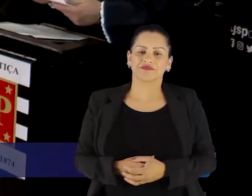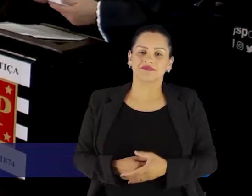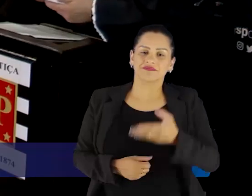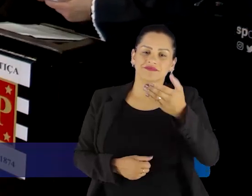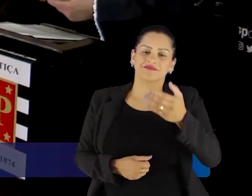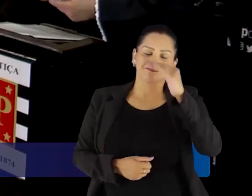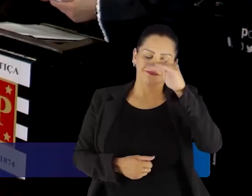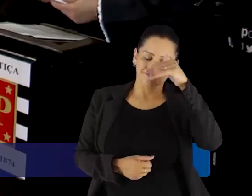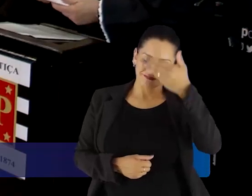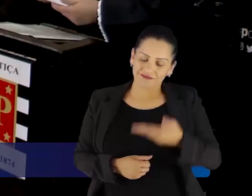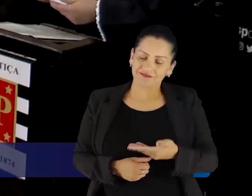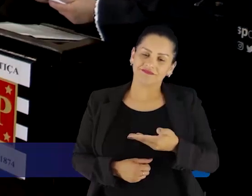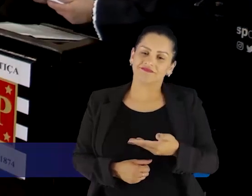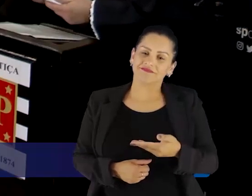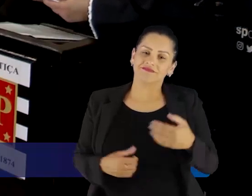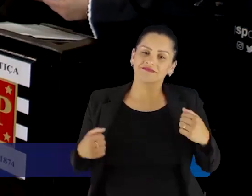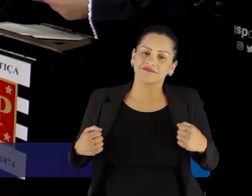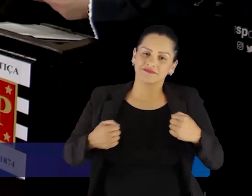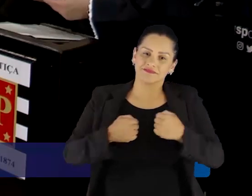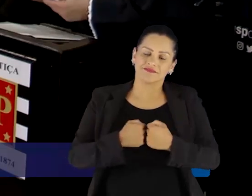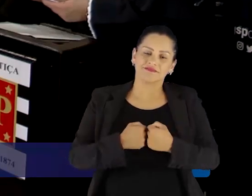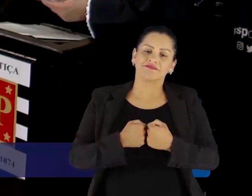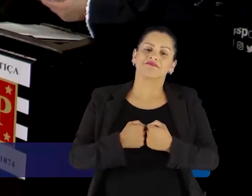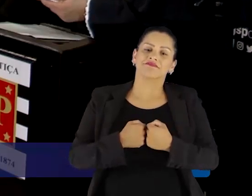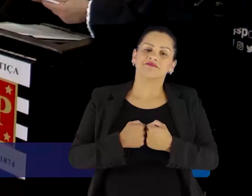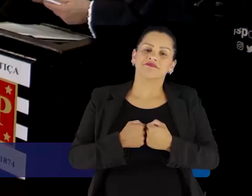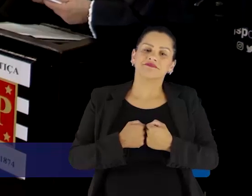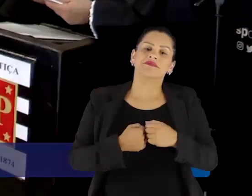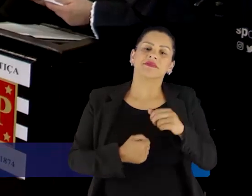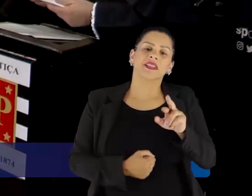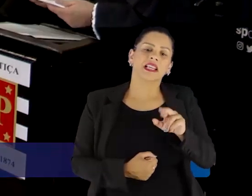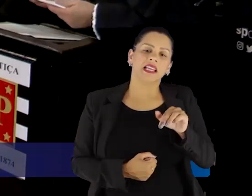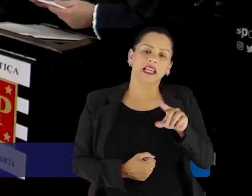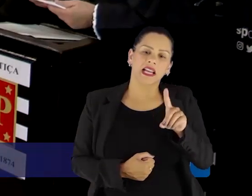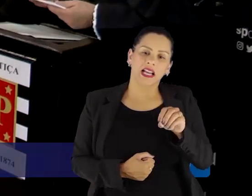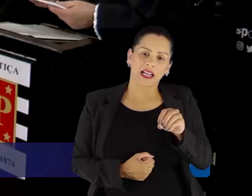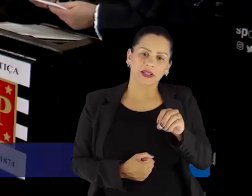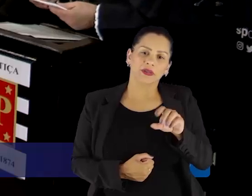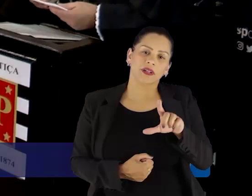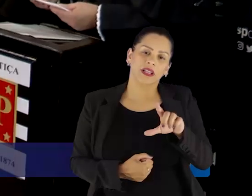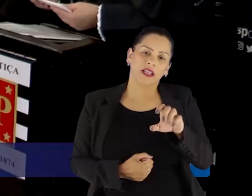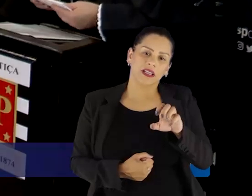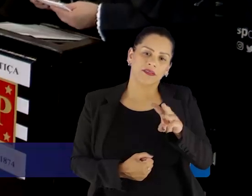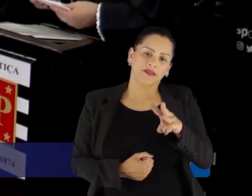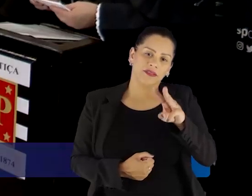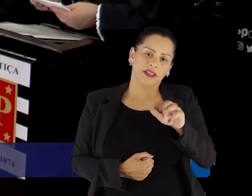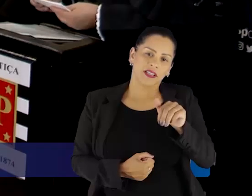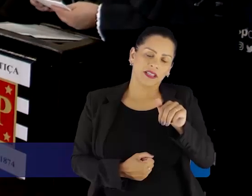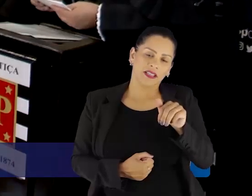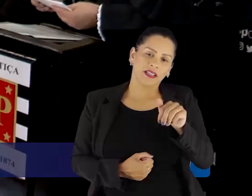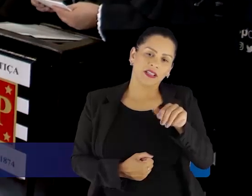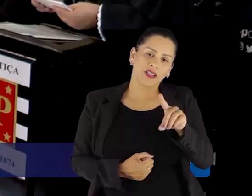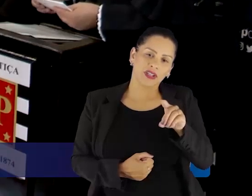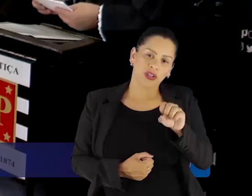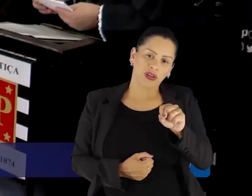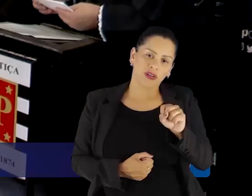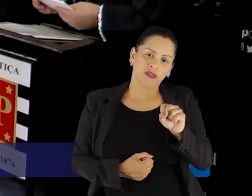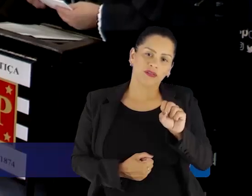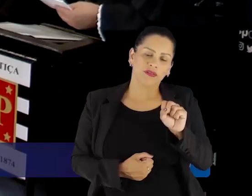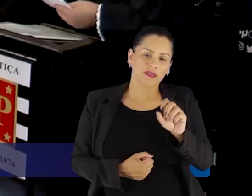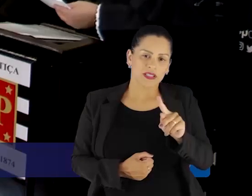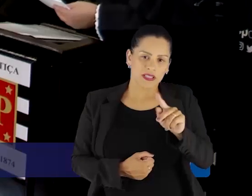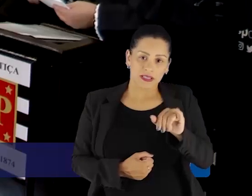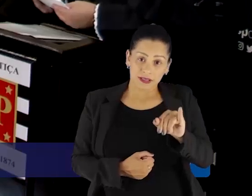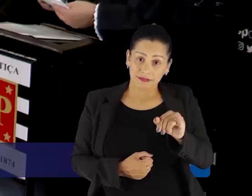se o senhor Ministro Ricardo Enrique Ricardo Lewandowski do Supremo Tribunal Federal é uma honra simples